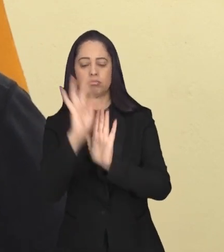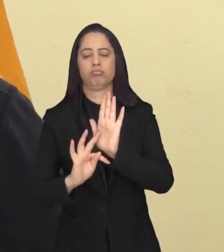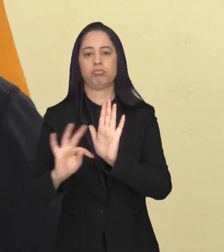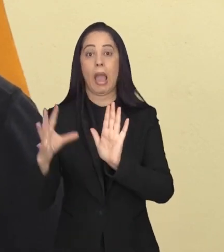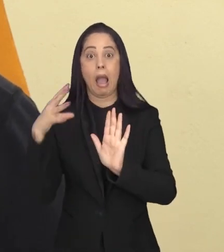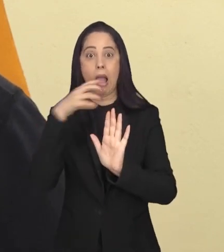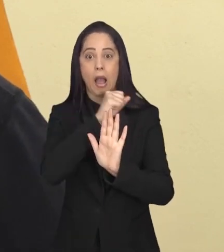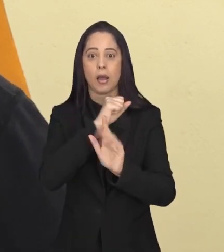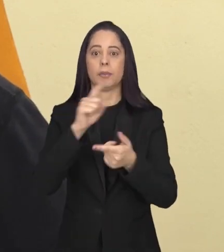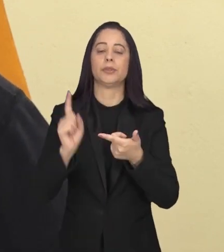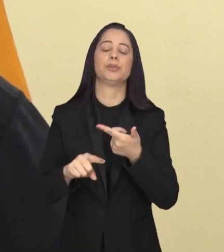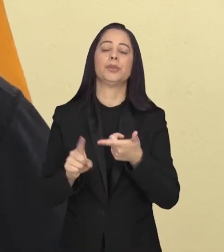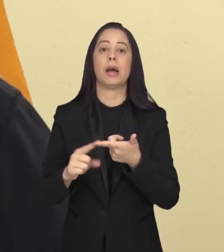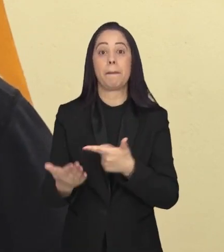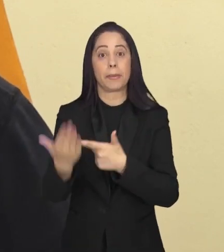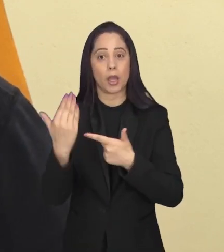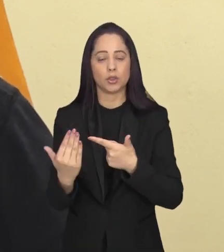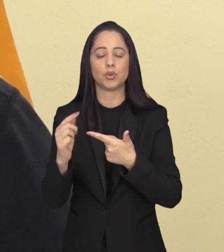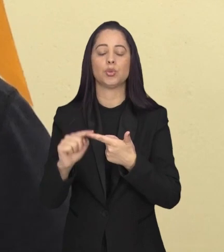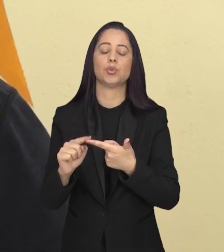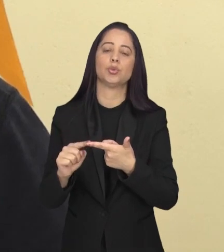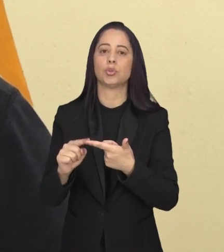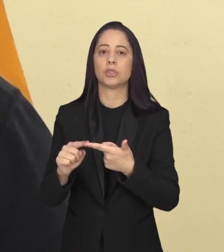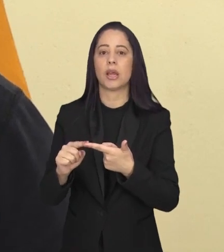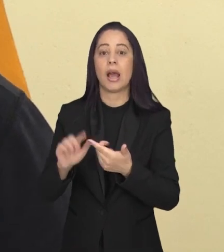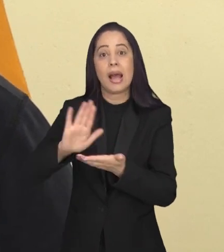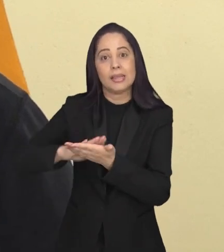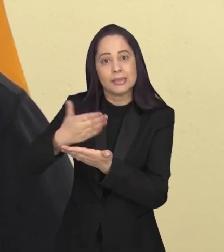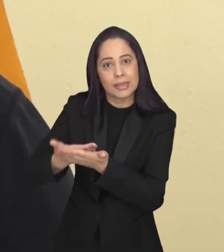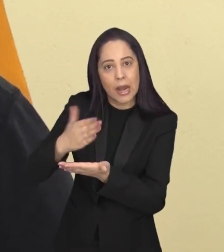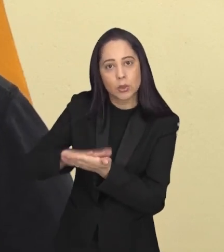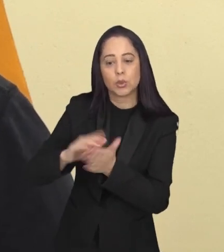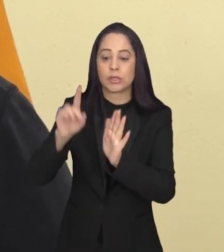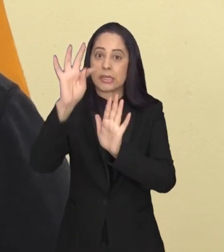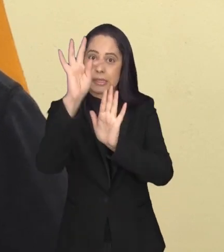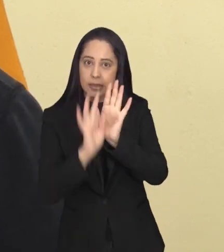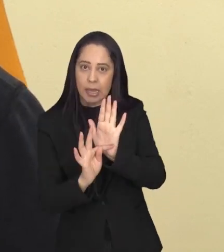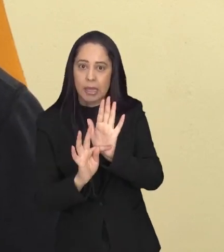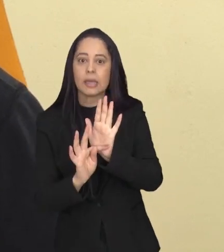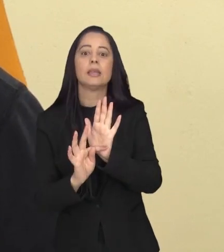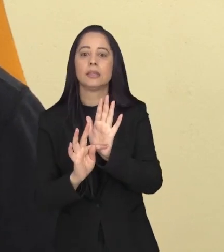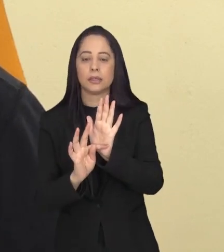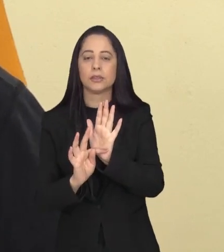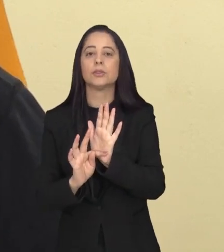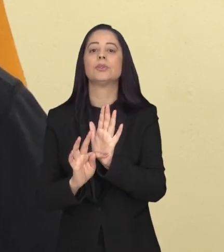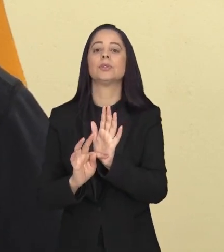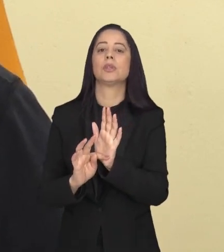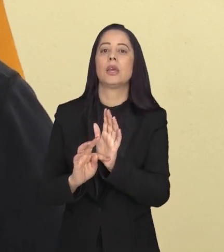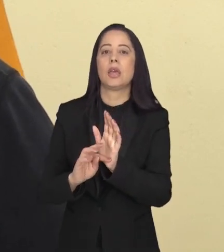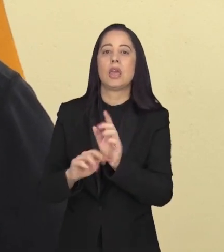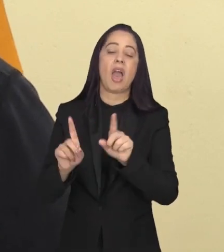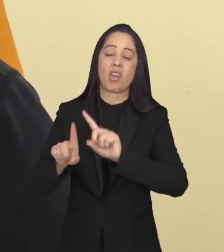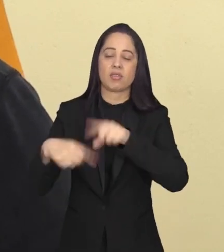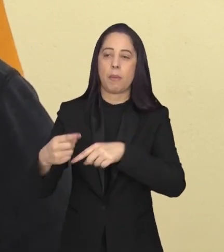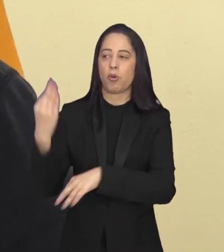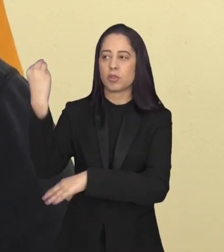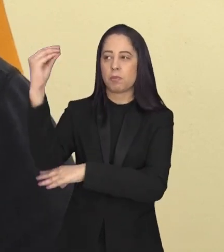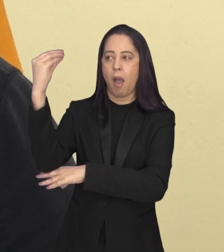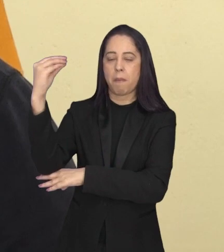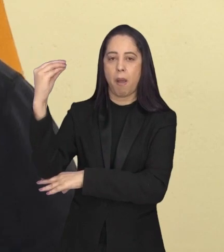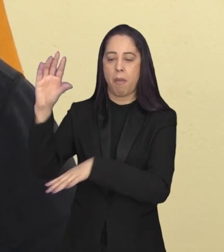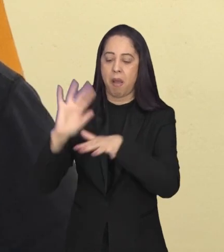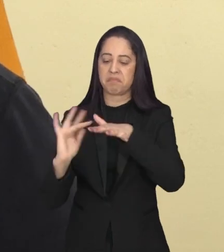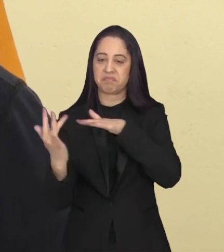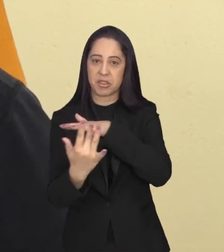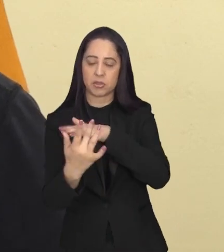para dentro da rede social, auxilia a criação e interpretação de alguns textos para, assim, gerar alguns posts, querendo na